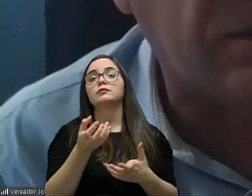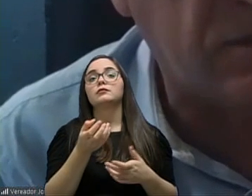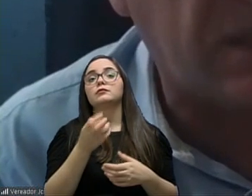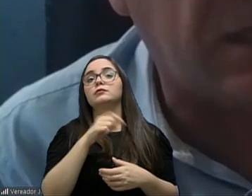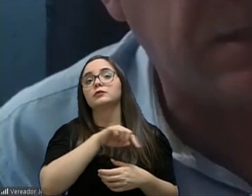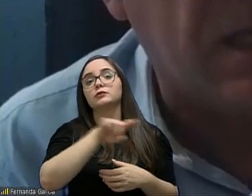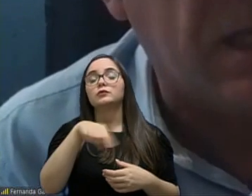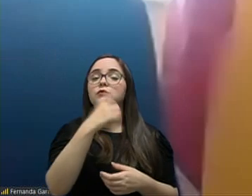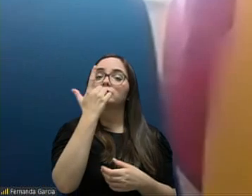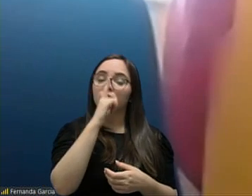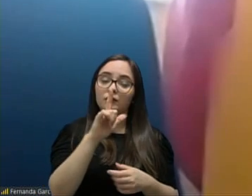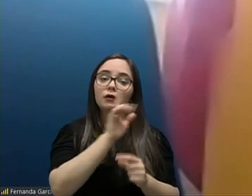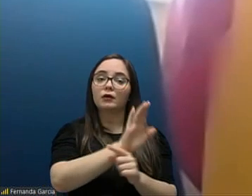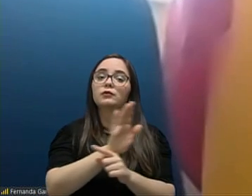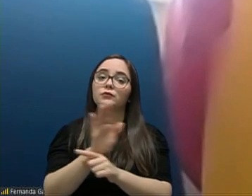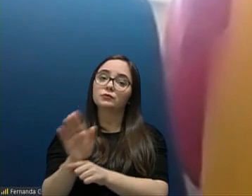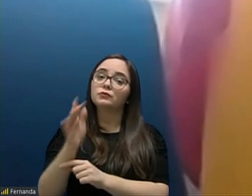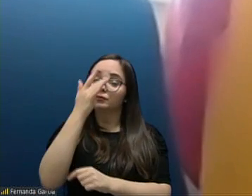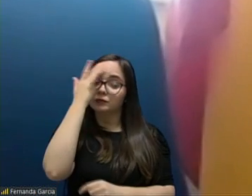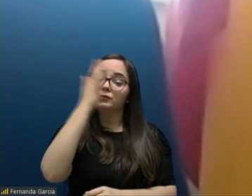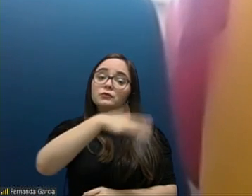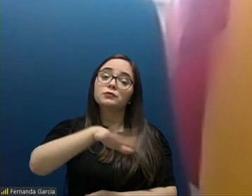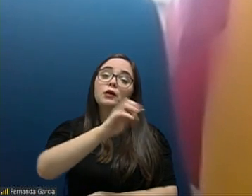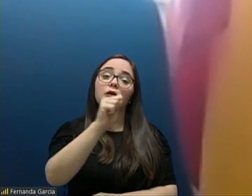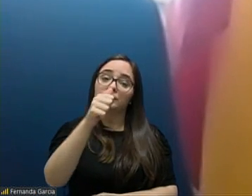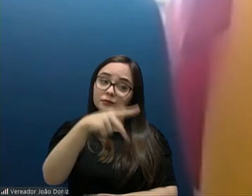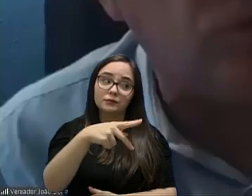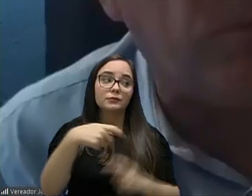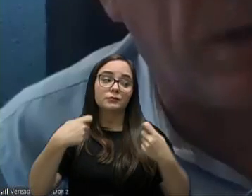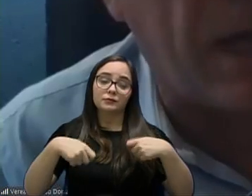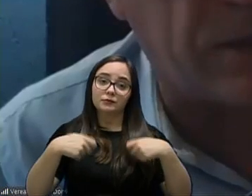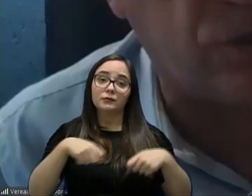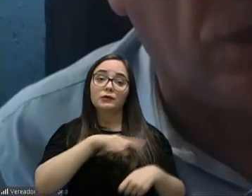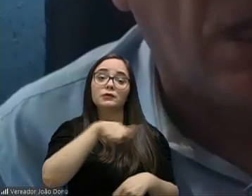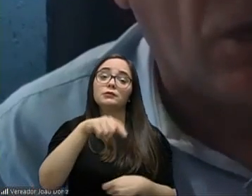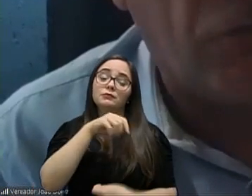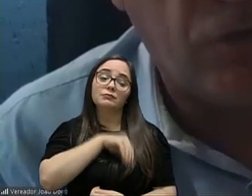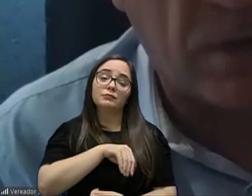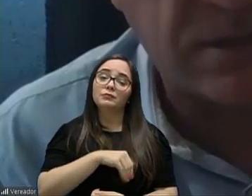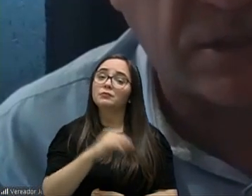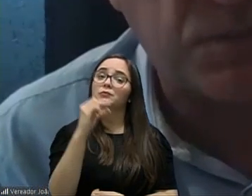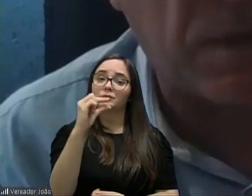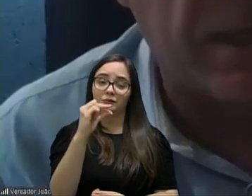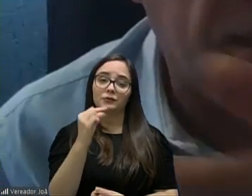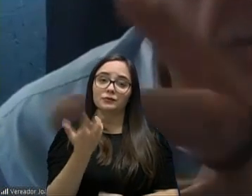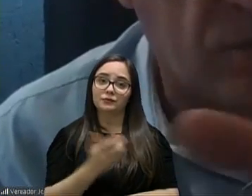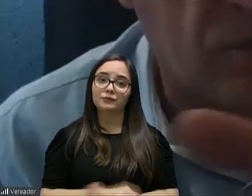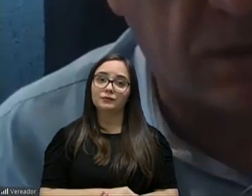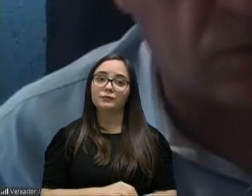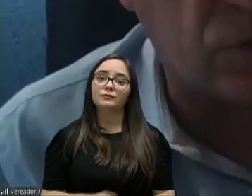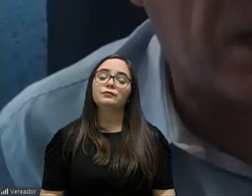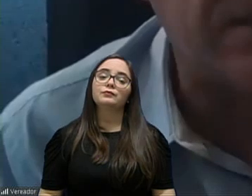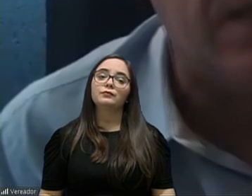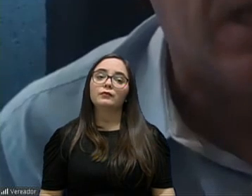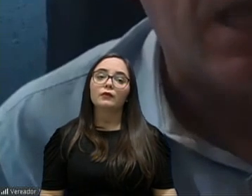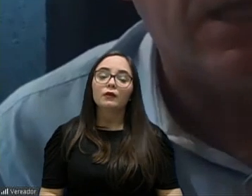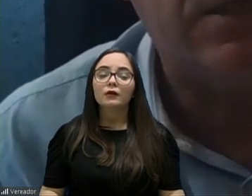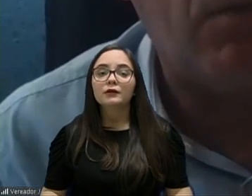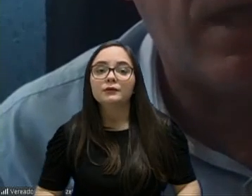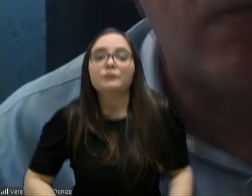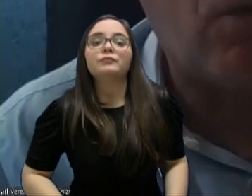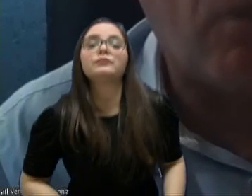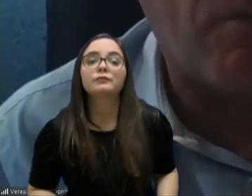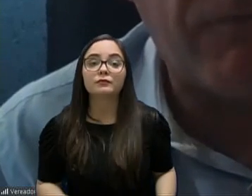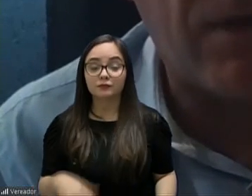realmente atender o interesse dessa camada que tem um valor de salário muito baixo. Eu vi o Martinez falando e tudo mais.